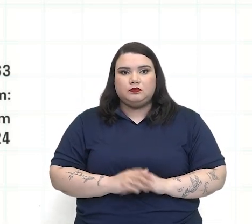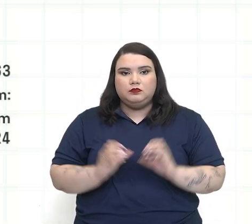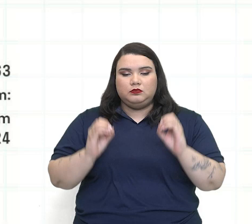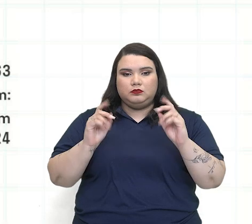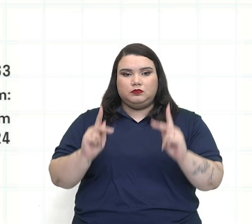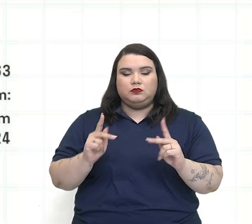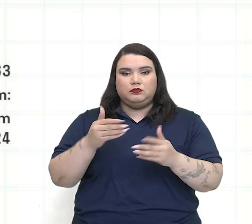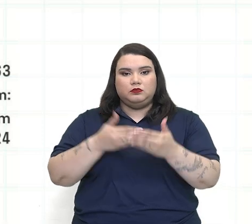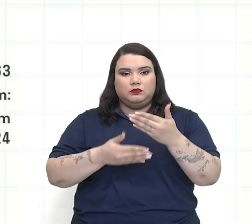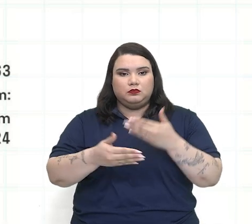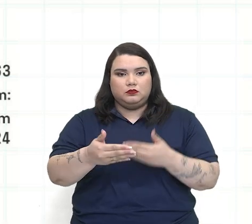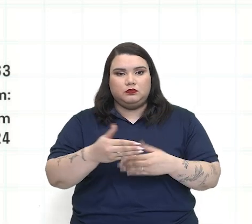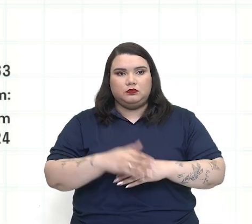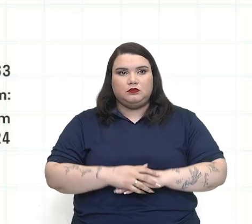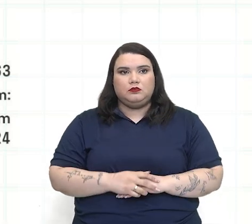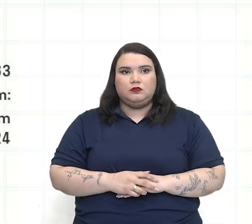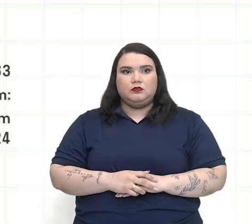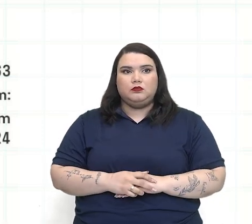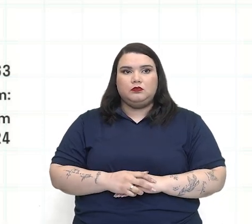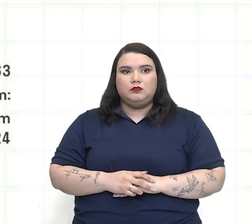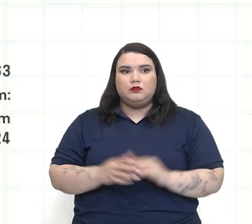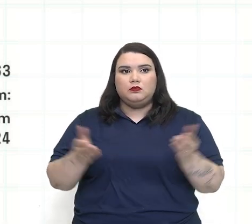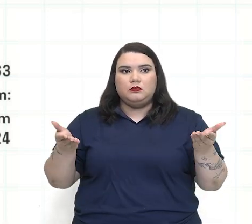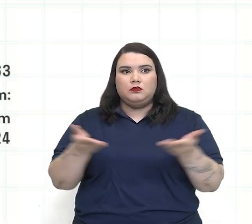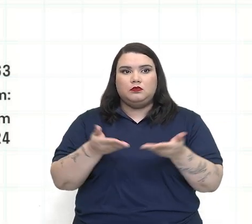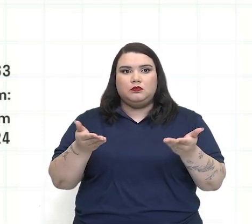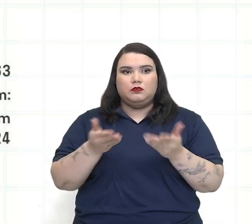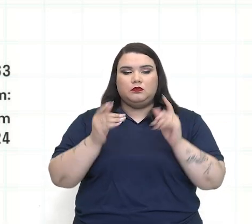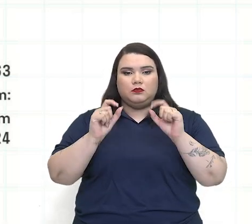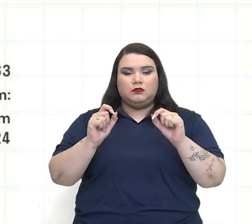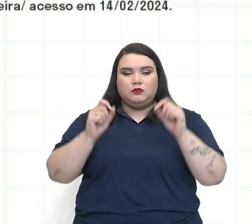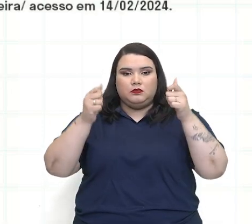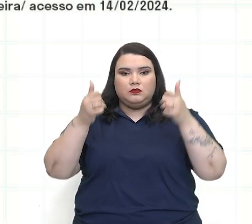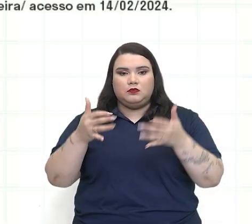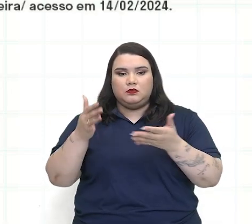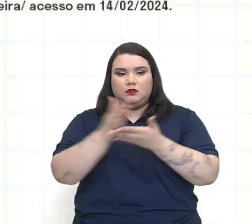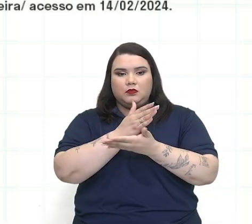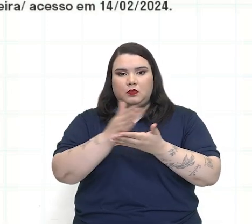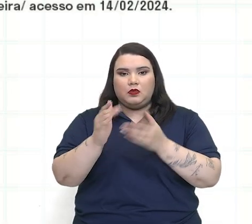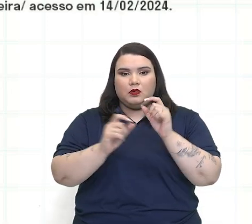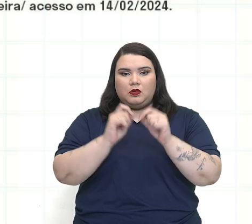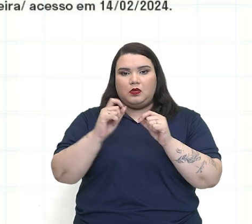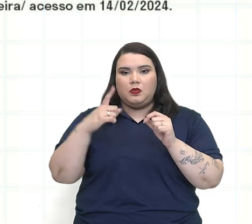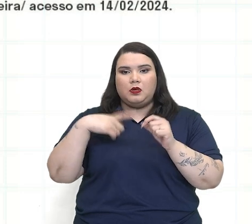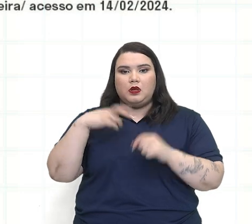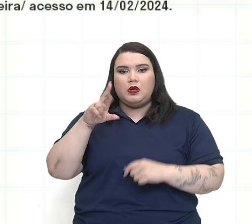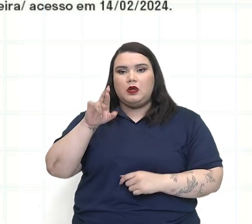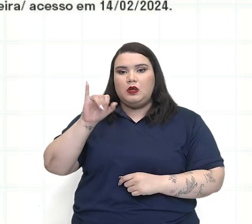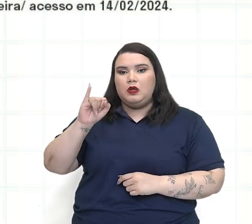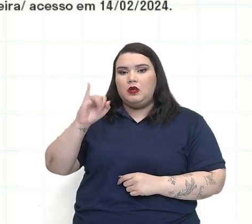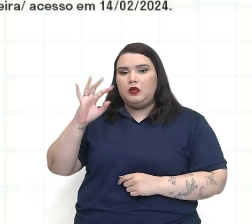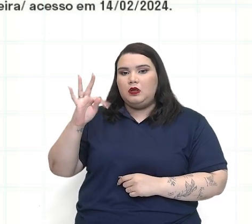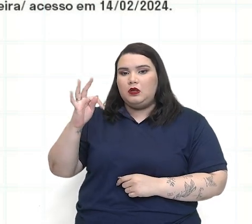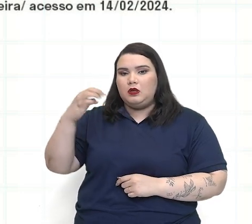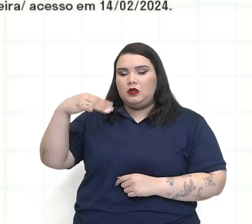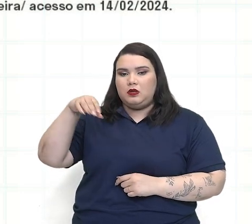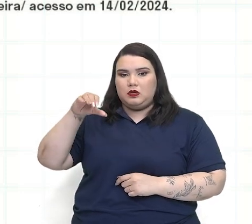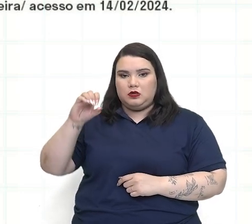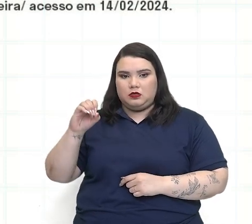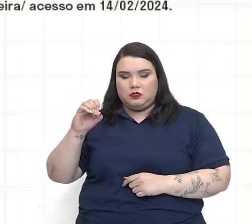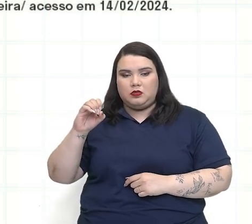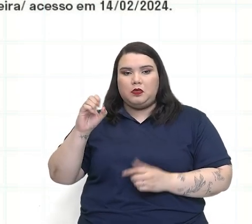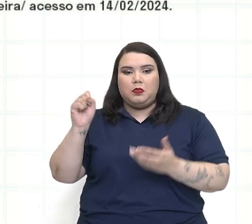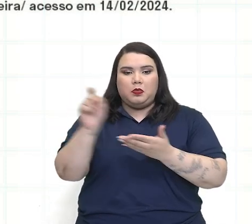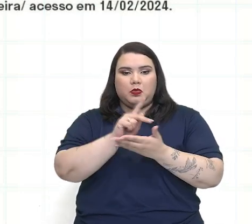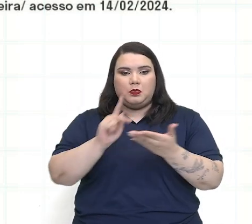Ok? Muito bem. Agora nós vamos a falar algumas coisas sobre o ritmo, né, do poema, que os